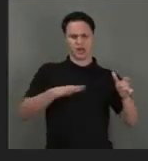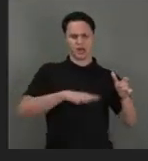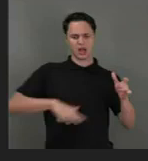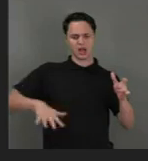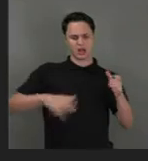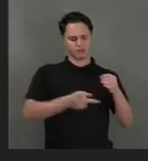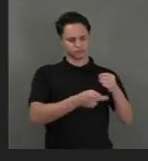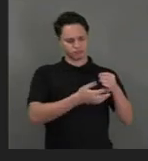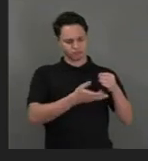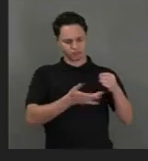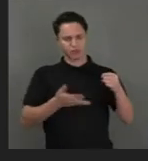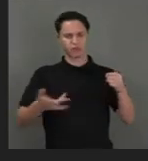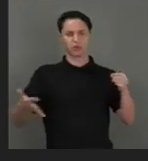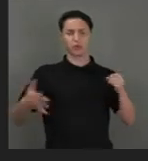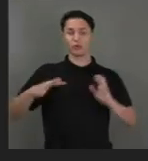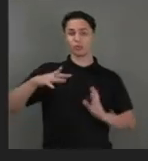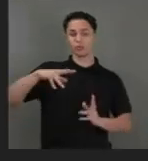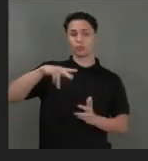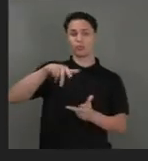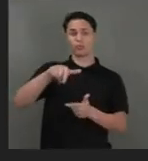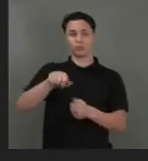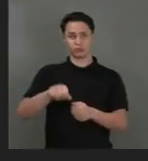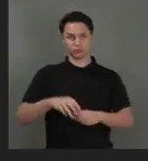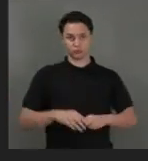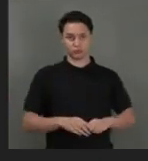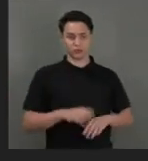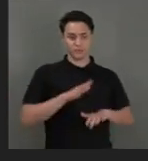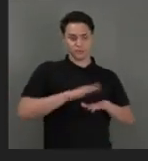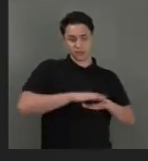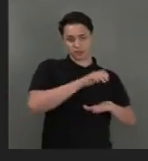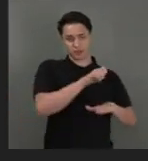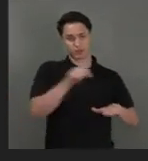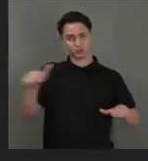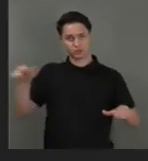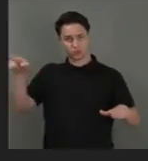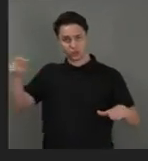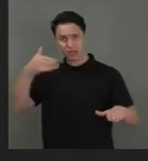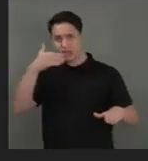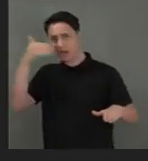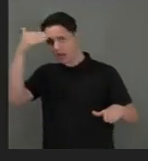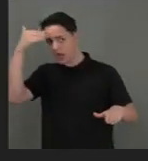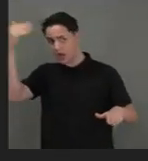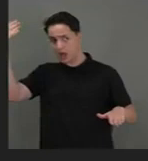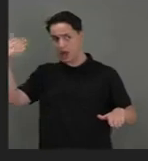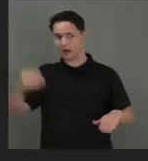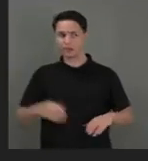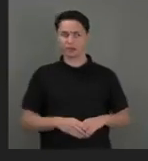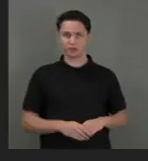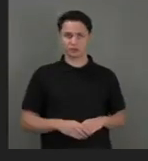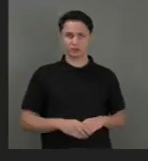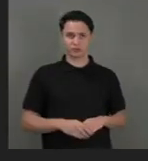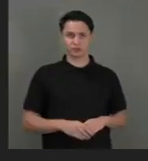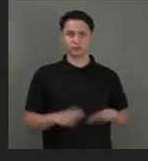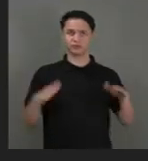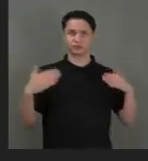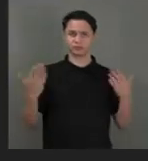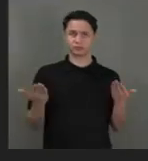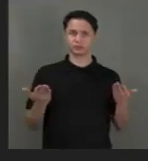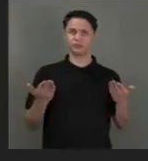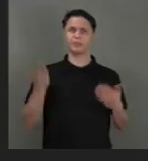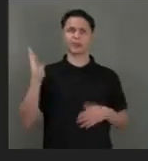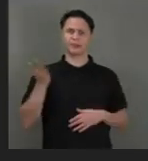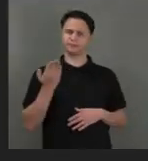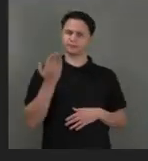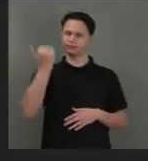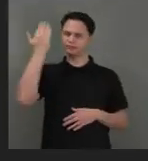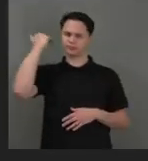de petróleo do mundo, superior inclusive aos Emirados Árabes. Por causa disso, já foi considerado no